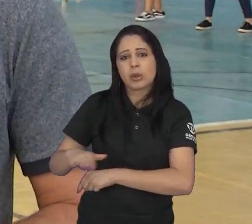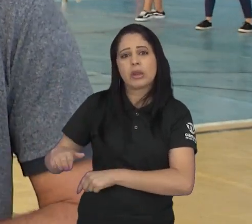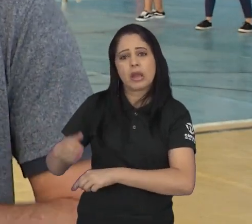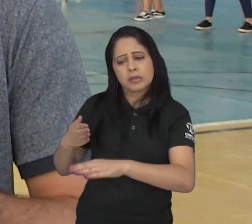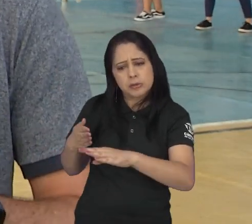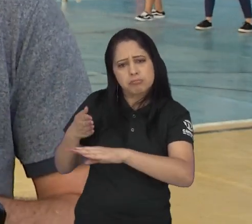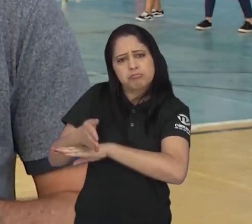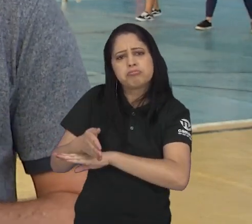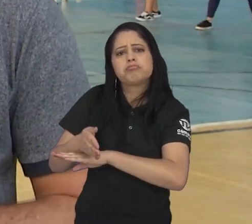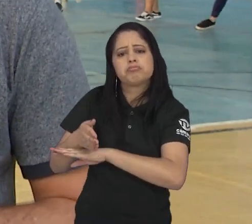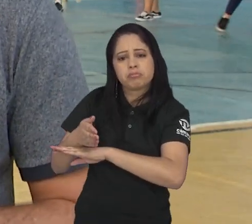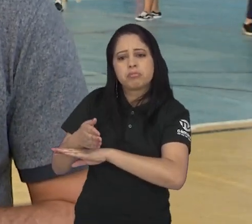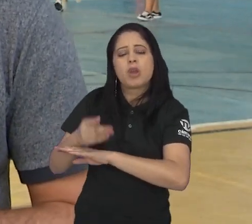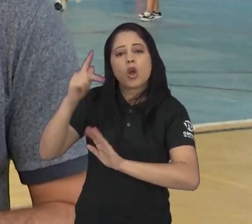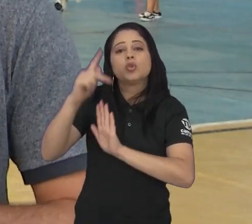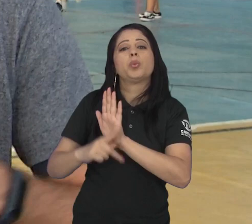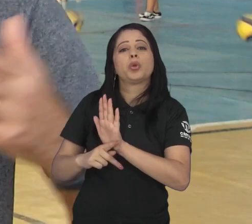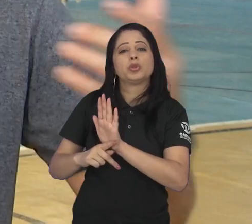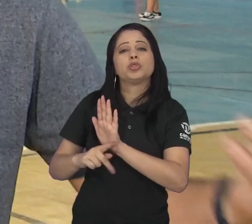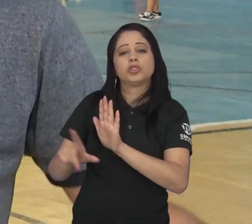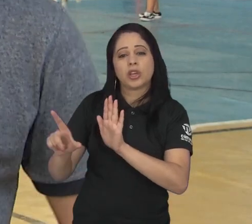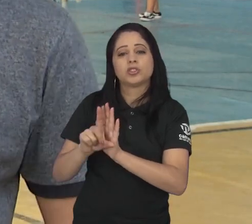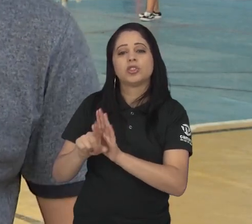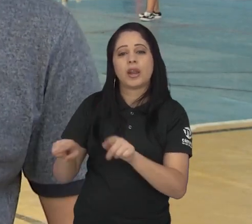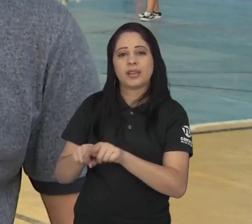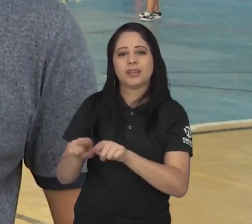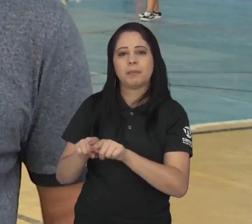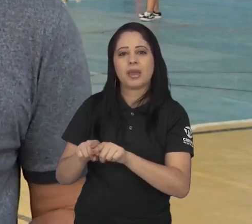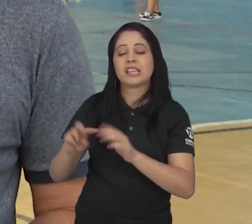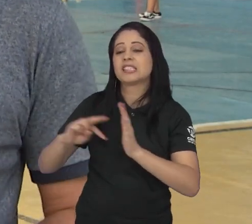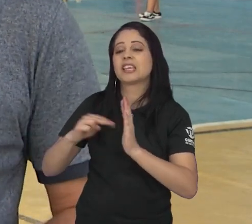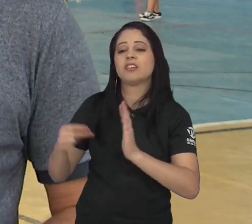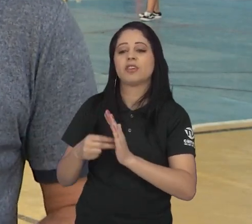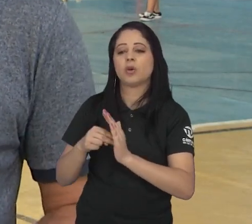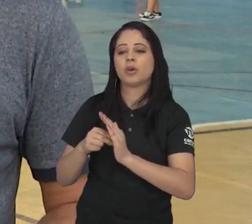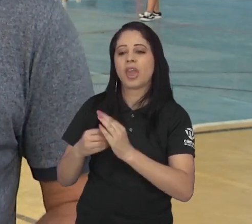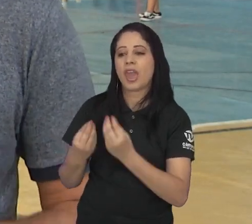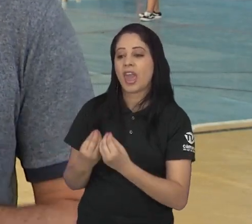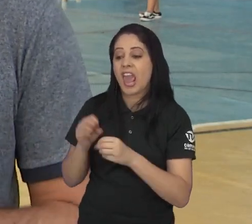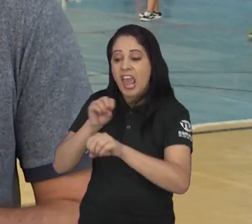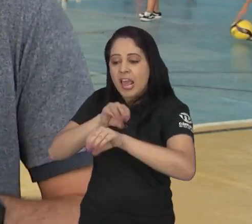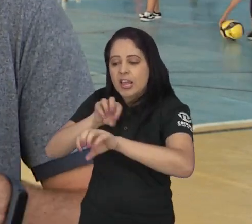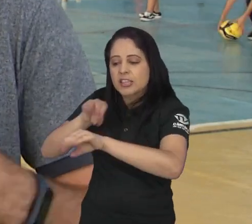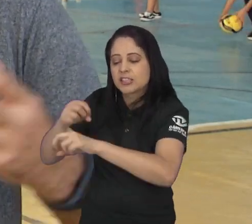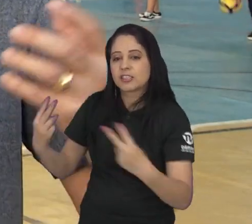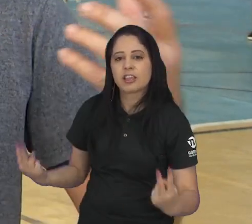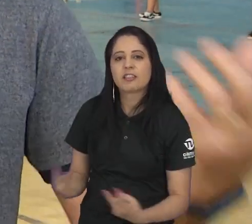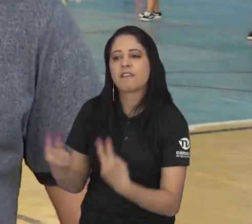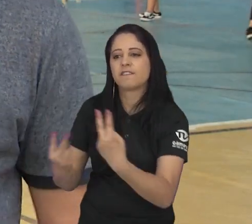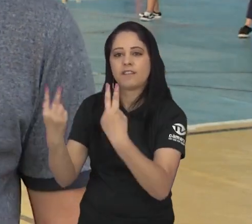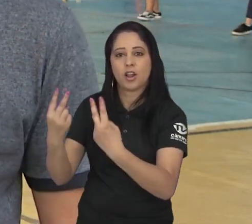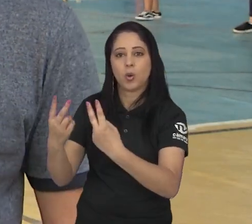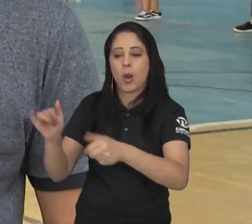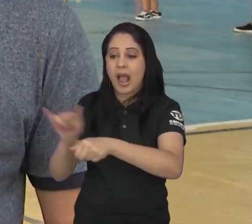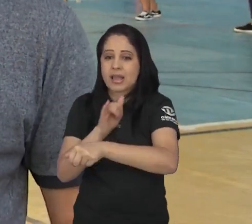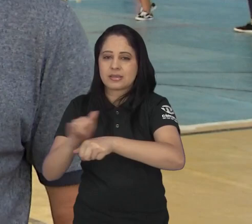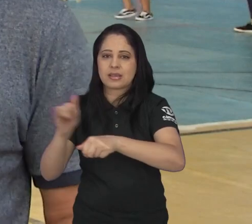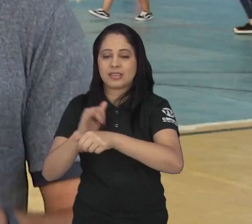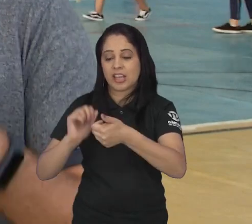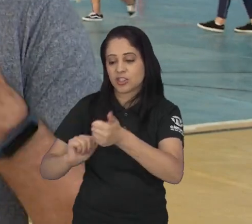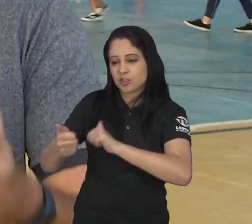é um projeto onde se implementa valores através do esporte utilizando o esporte como ferramenta